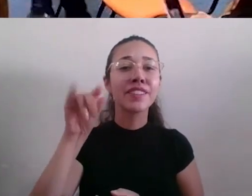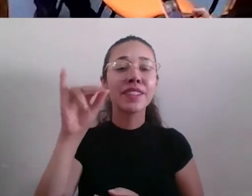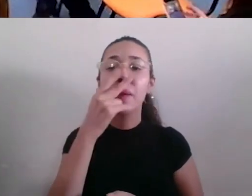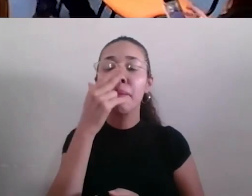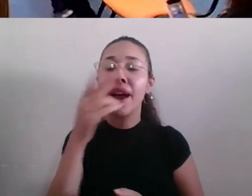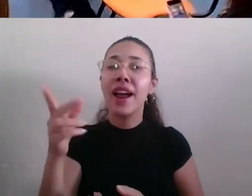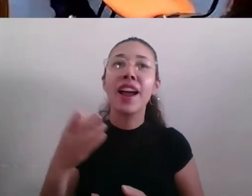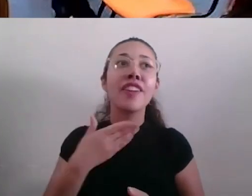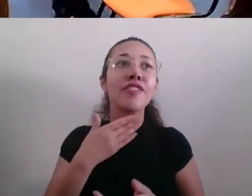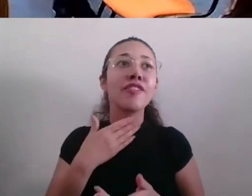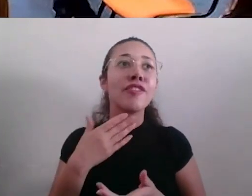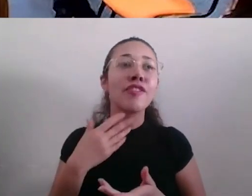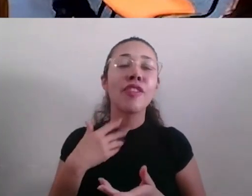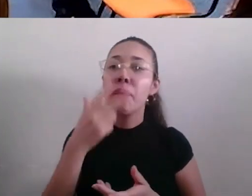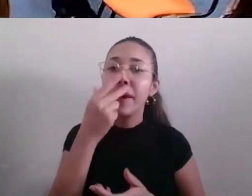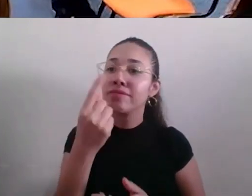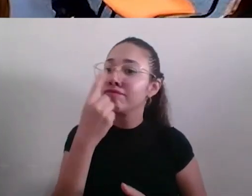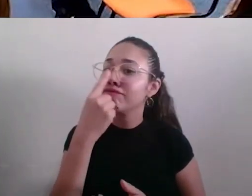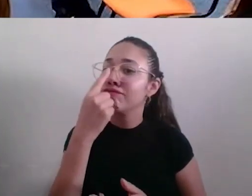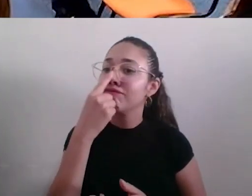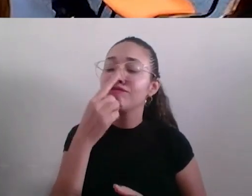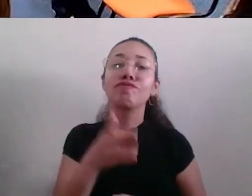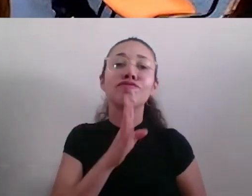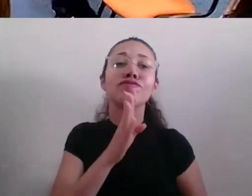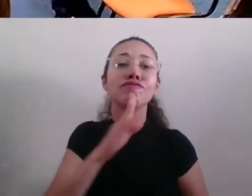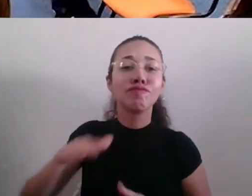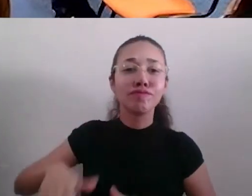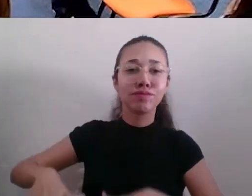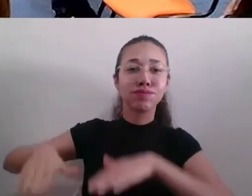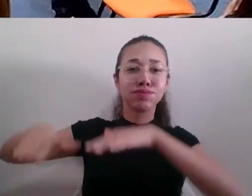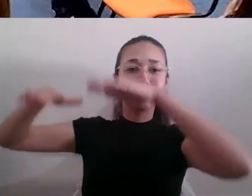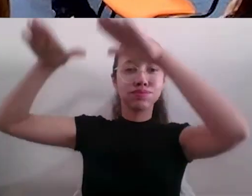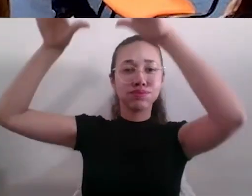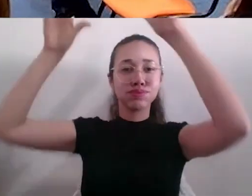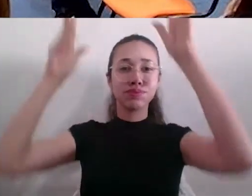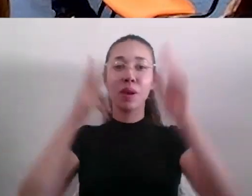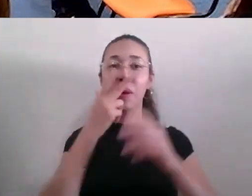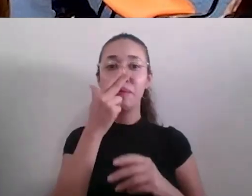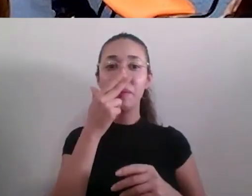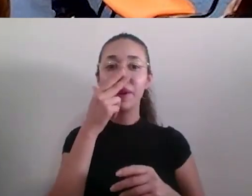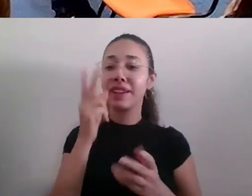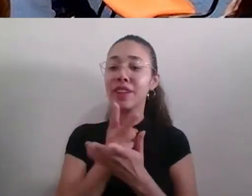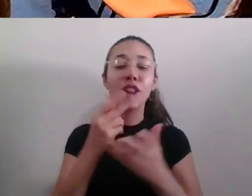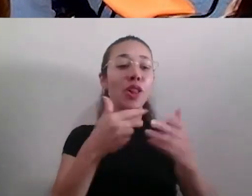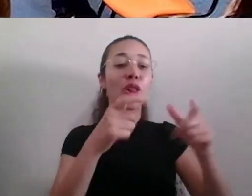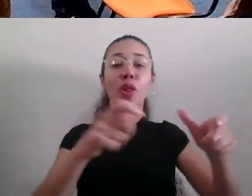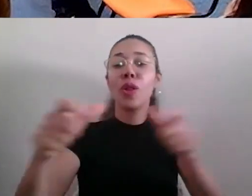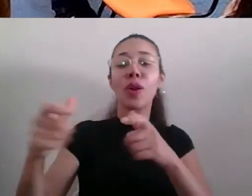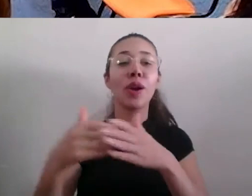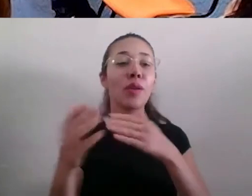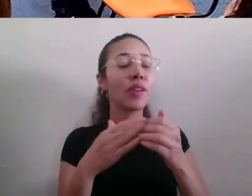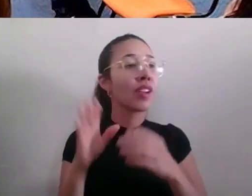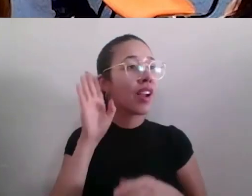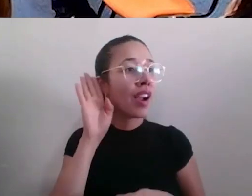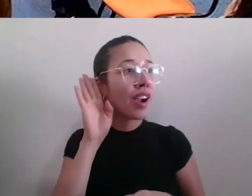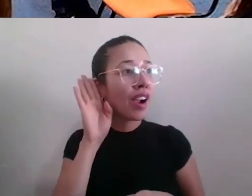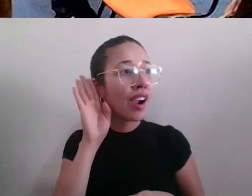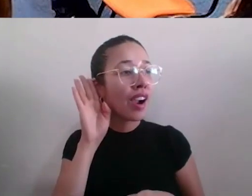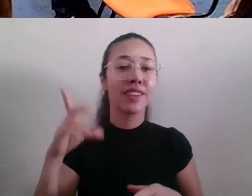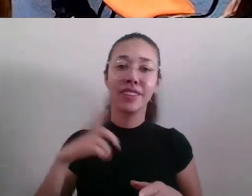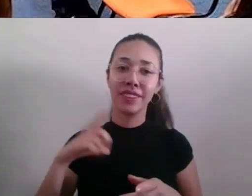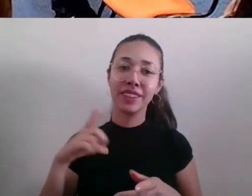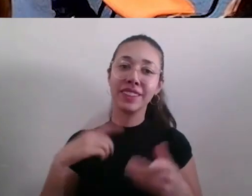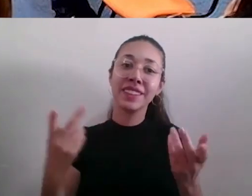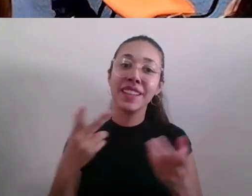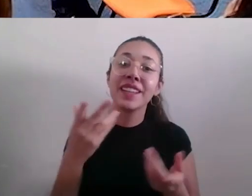Porque ela vai com a gente em todo lugar e a gente fica escutando a Branca. Então, ela acaba, além de ser a nossa amiga de infância, então,